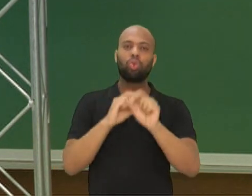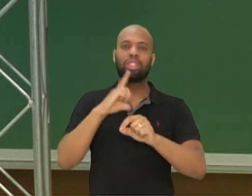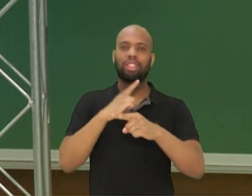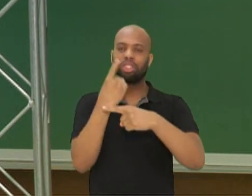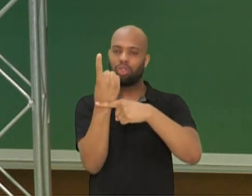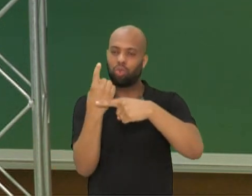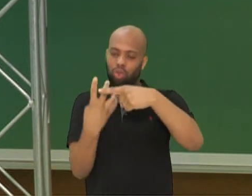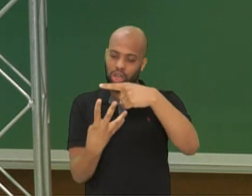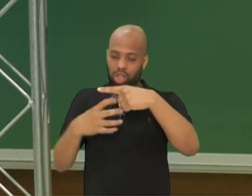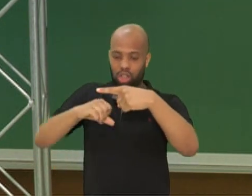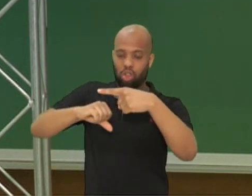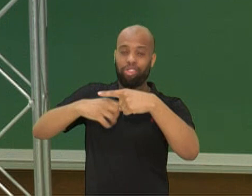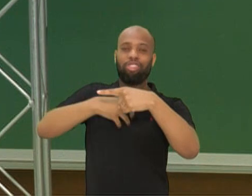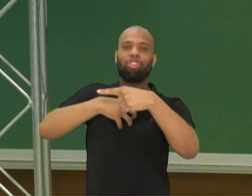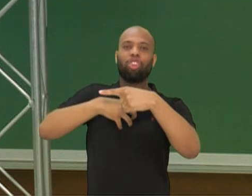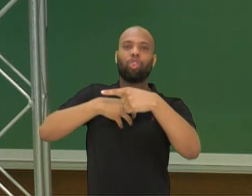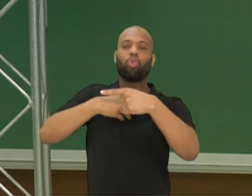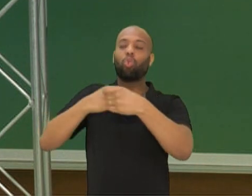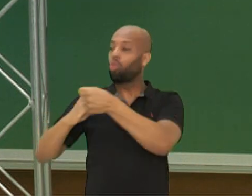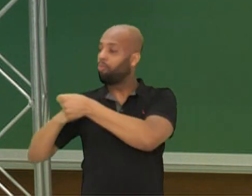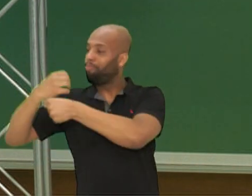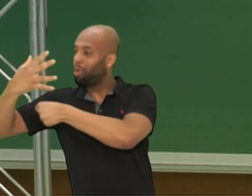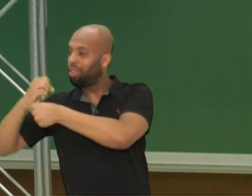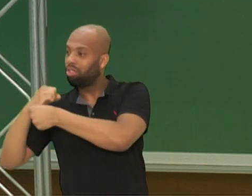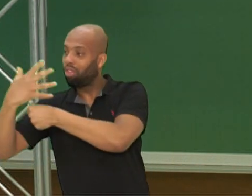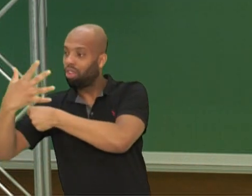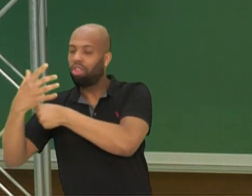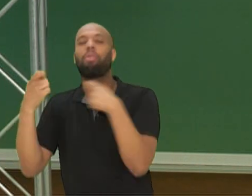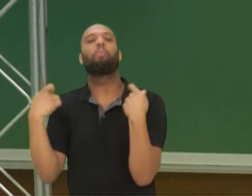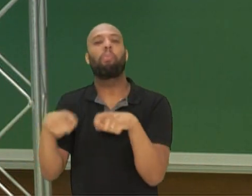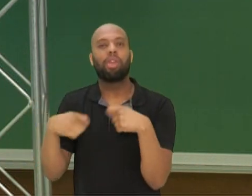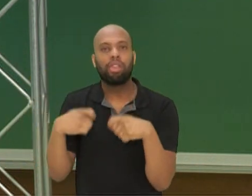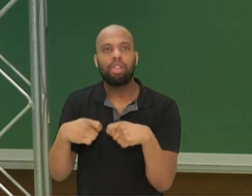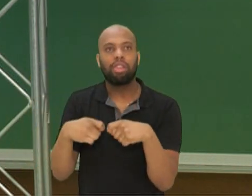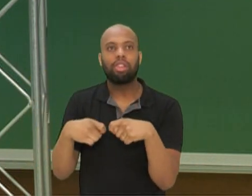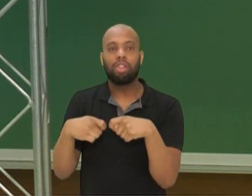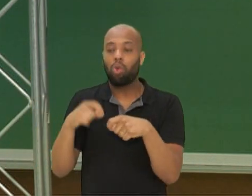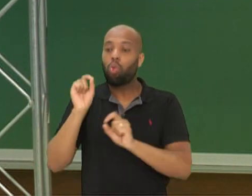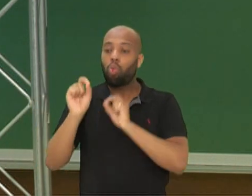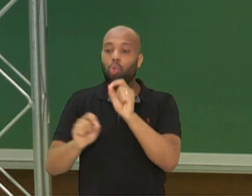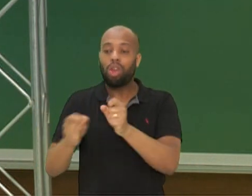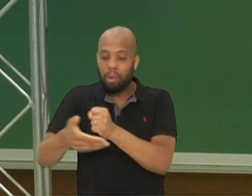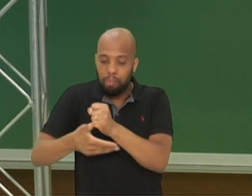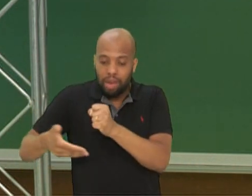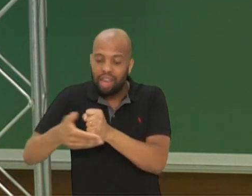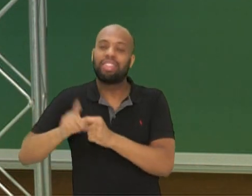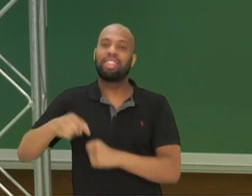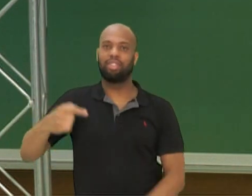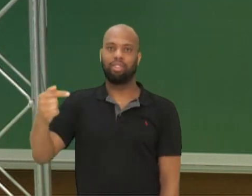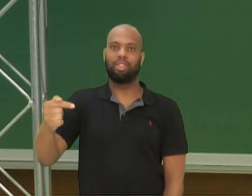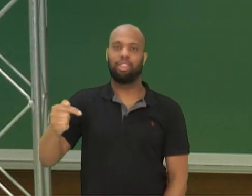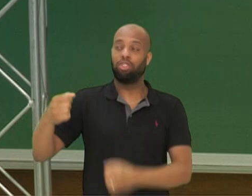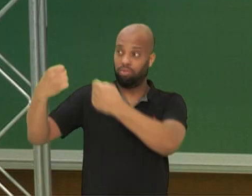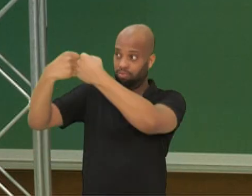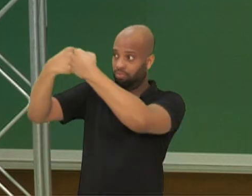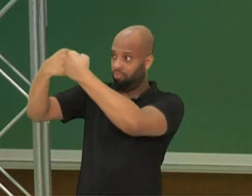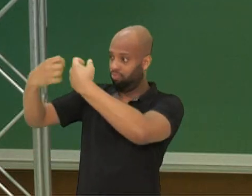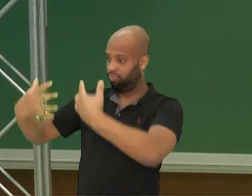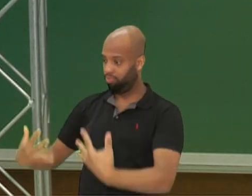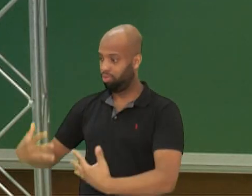de você começar a resolver. 1 sobre 7 elevado a 2, pela propriedade de potenciação, a